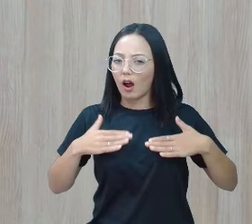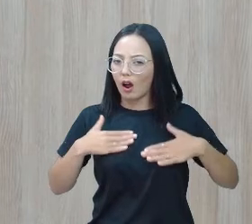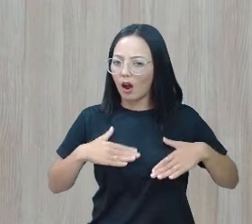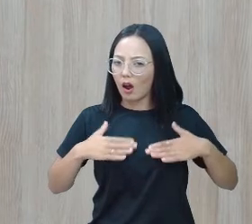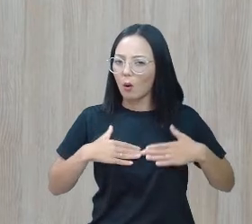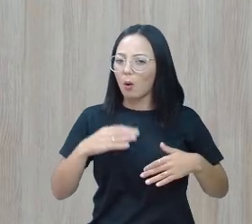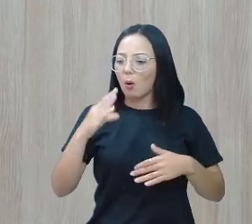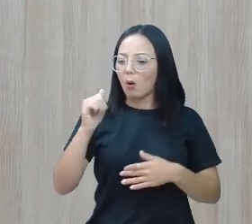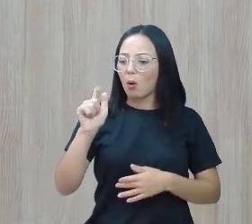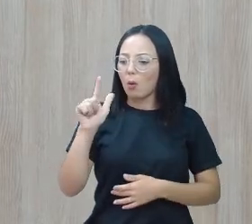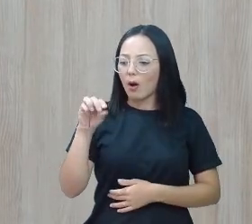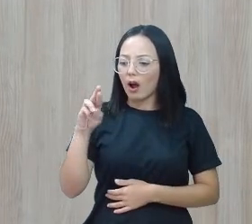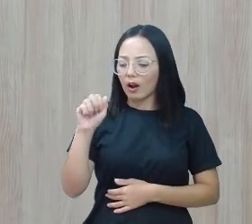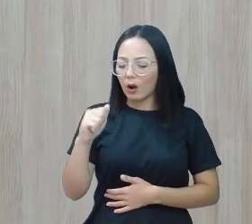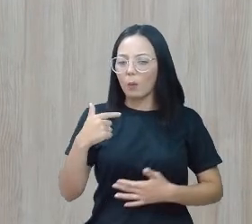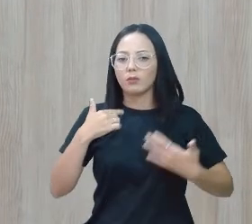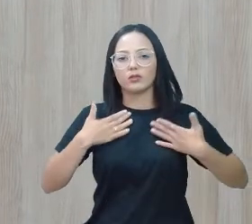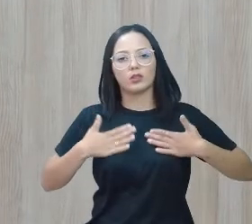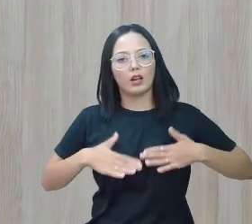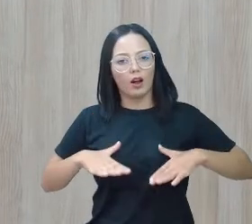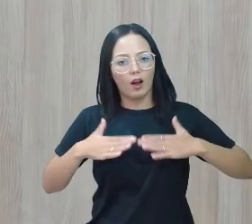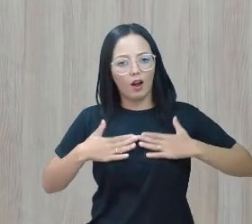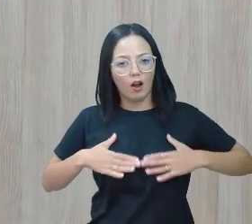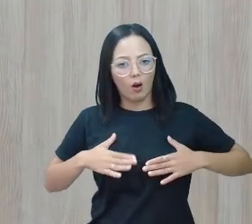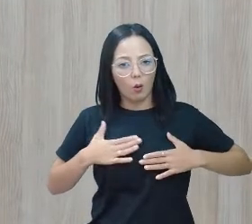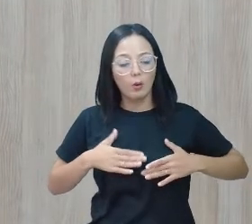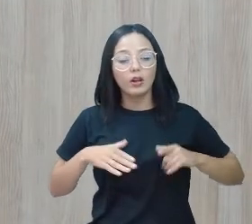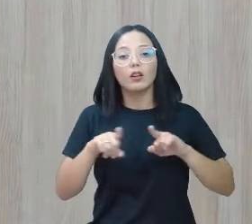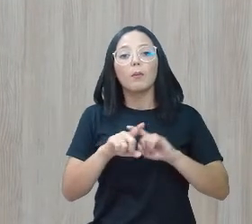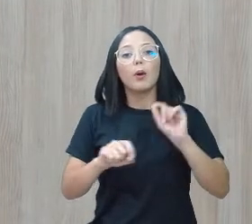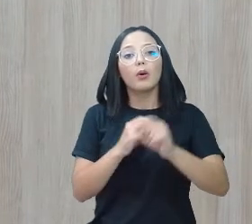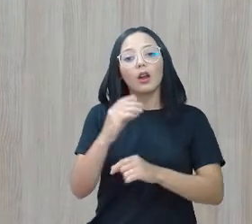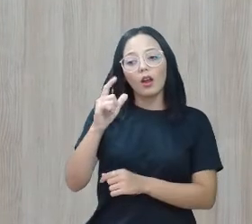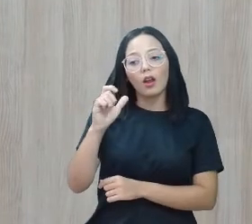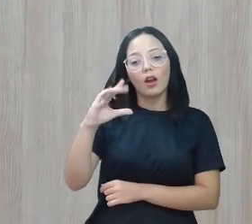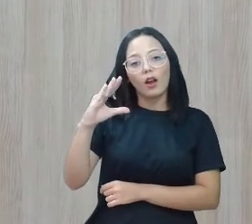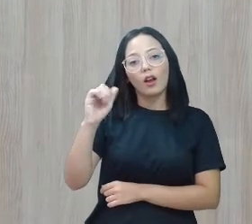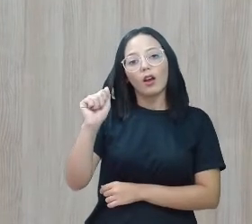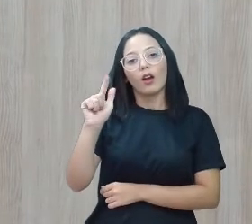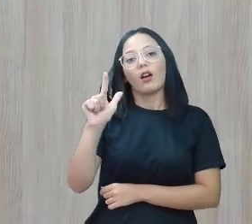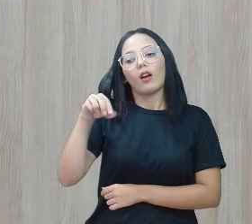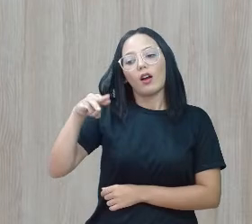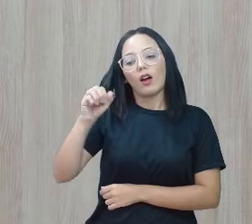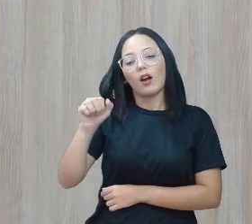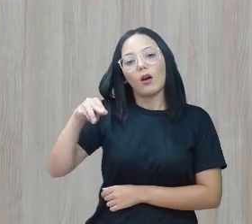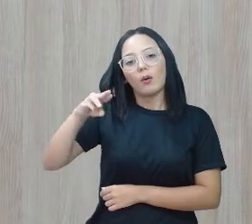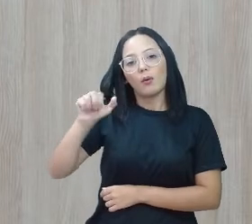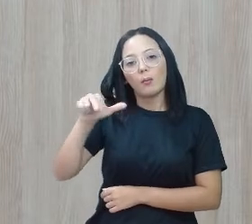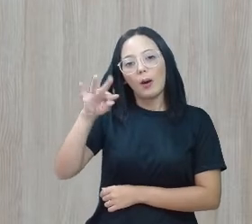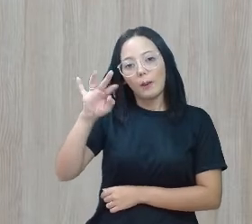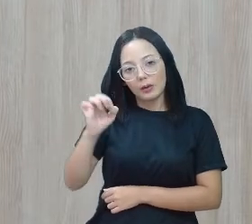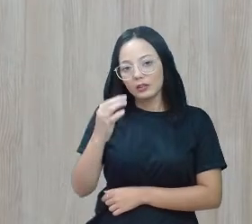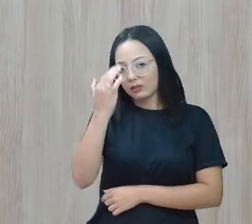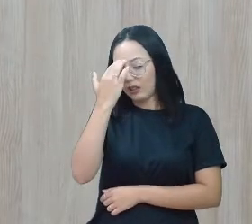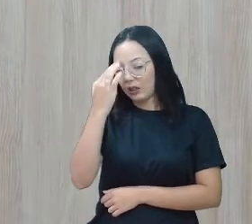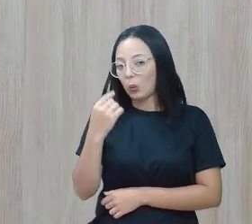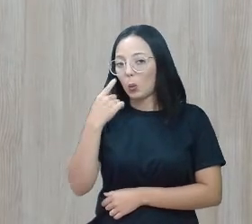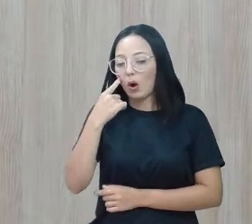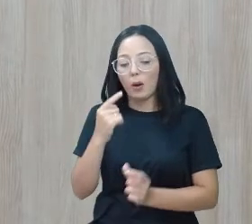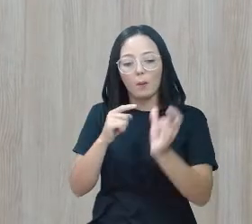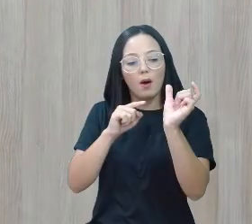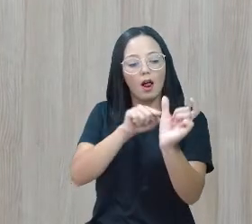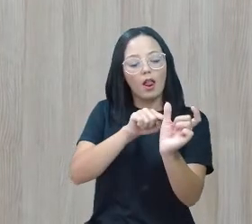E coloco um sufixo mente, fica calmamente. Vocês percebem que uma palavra,